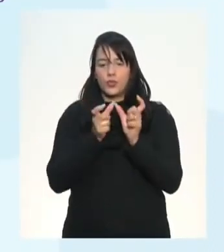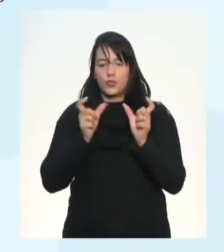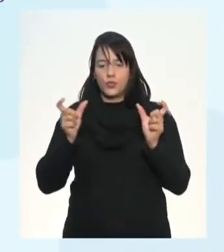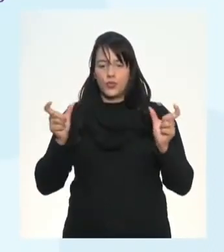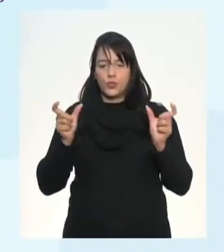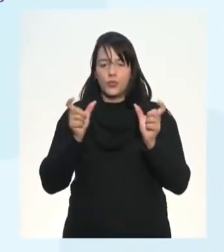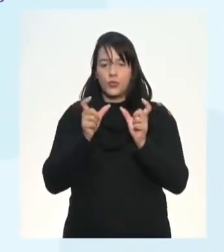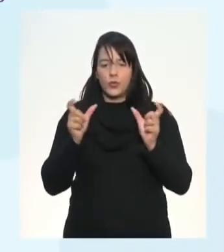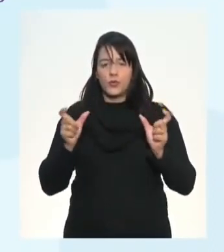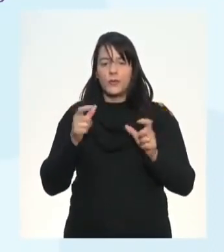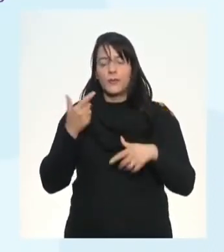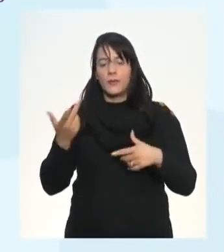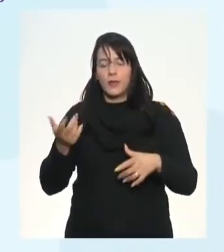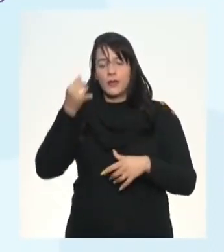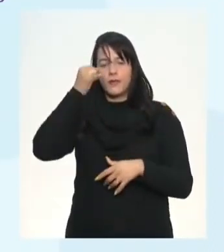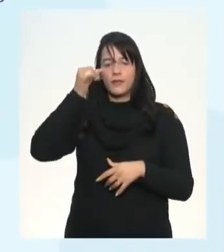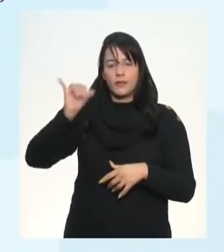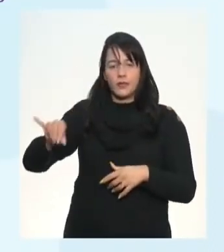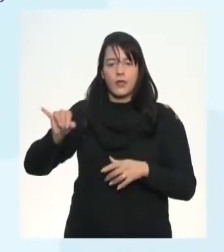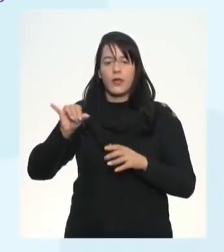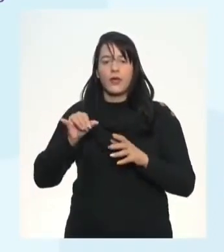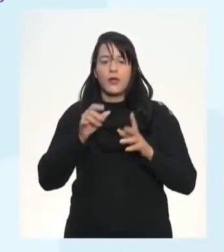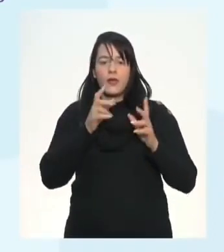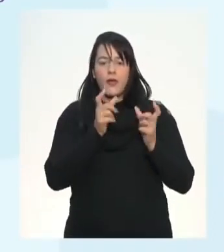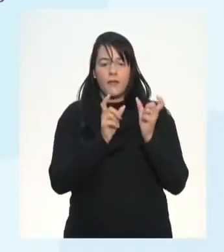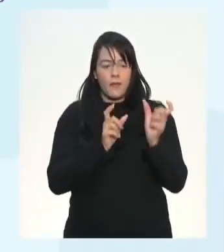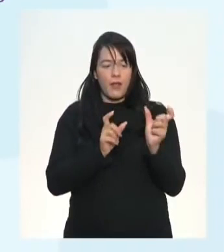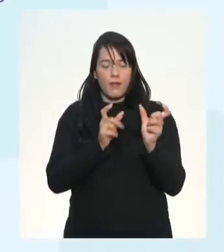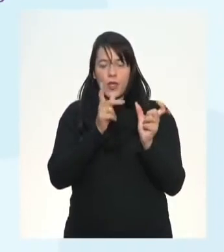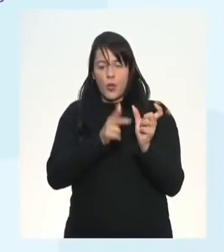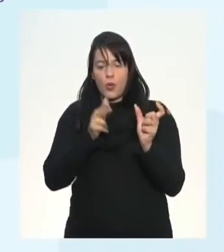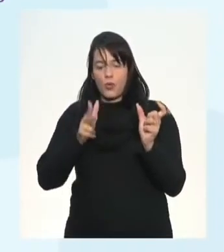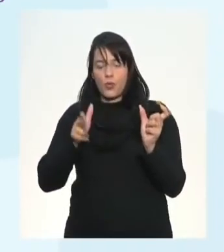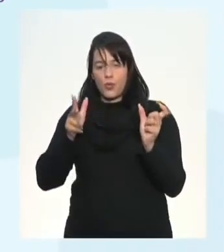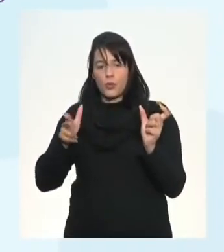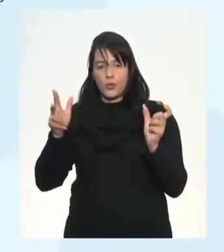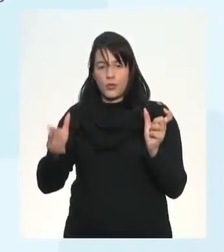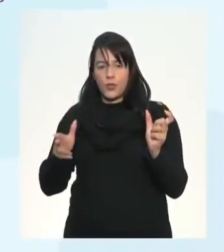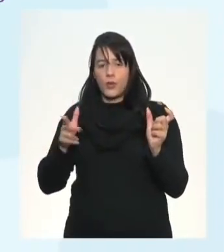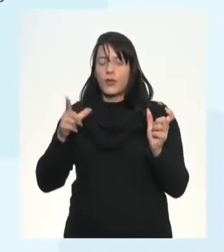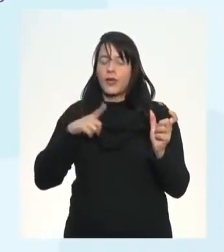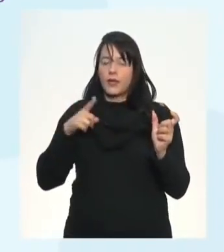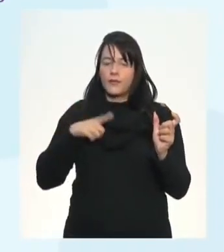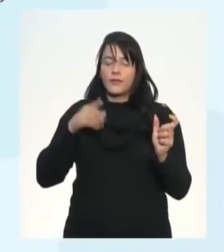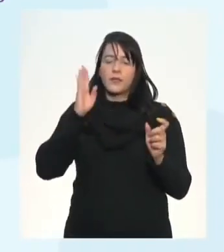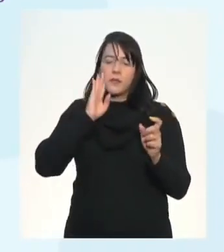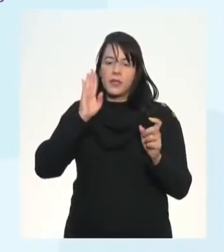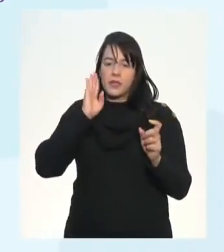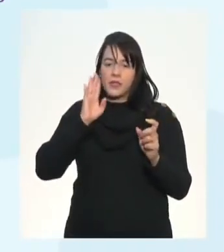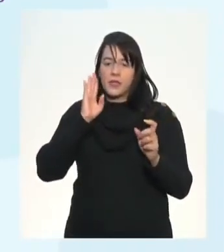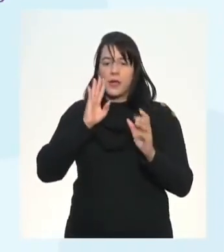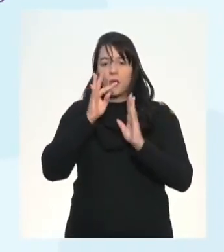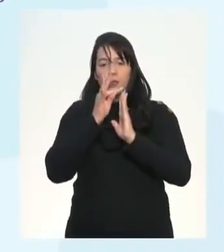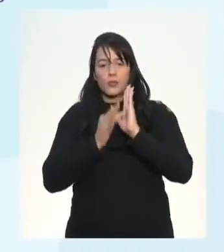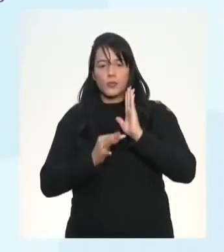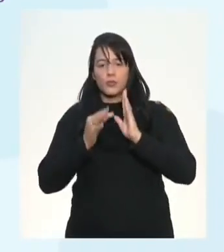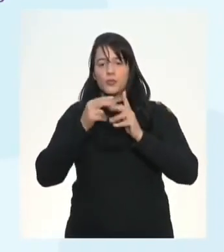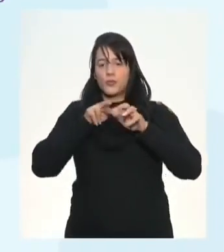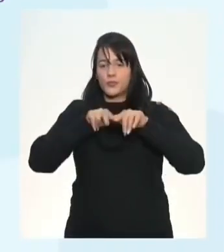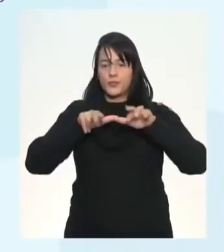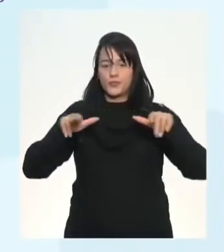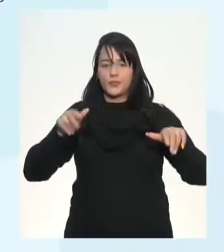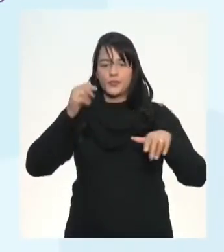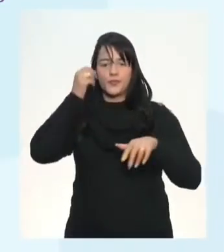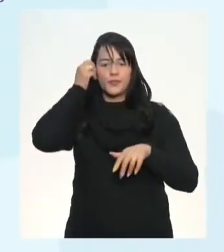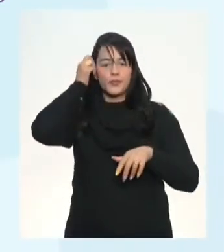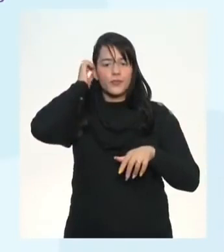palavras. Isso permite um melhor desenvolvimento do texto, deixando-o mais dinâmico, ou seja, não fica aquela repetição de palavras,